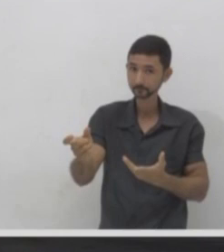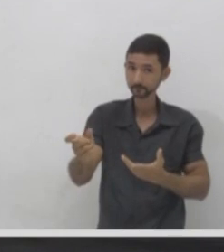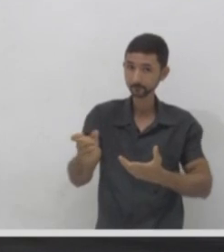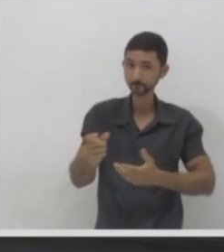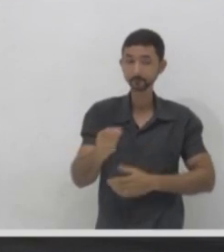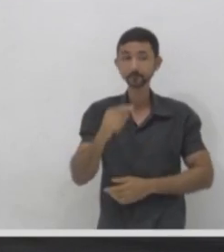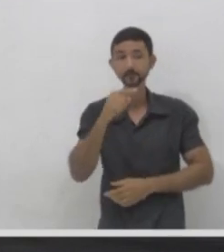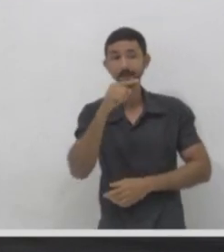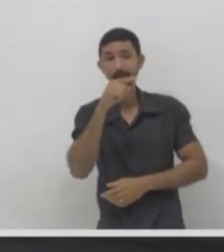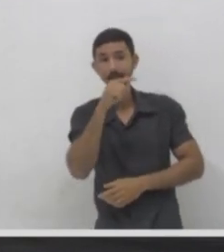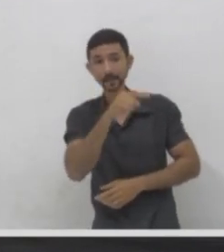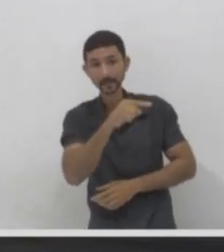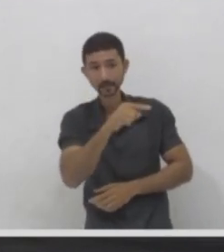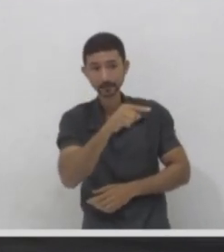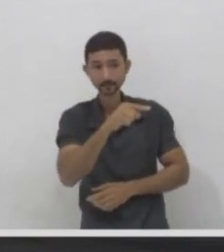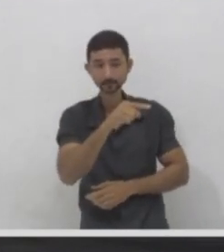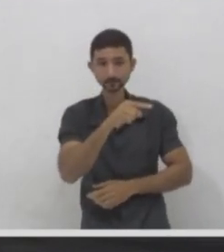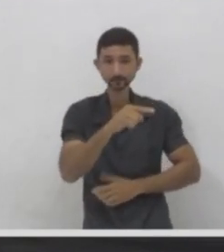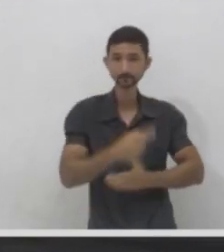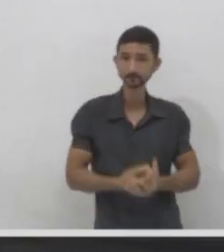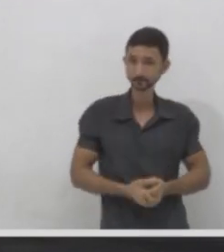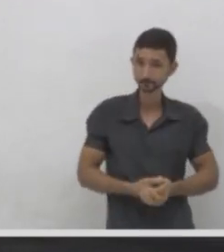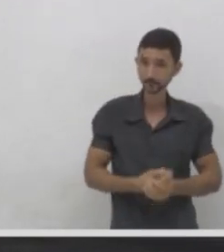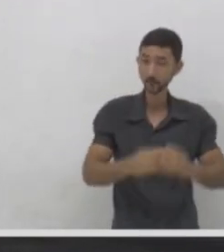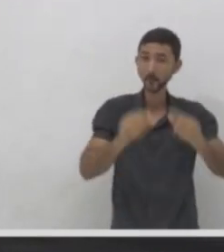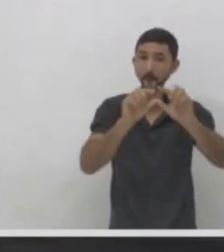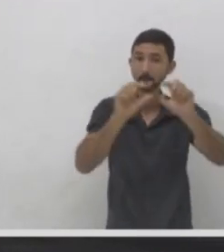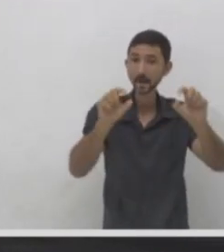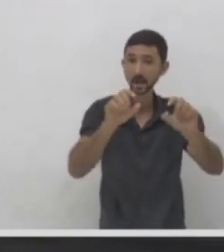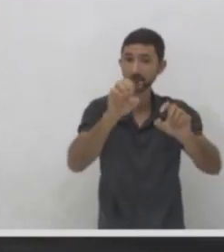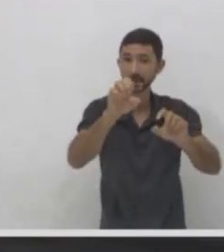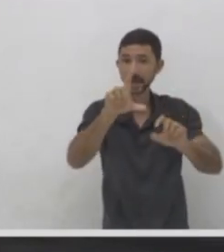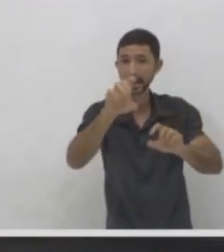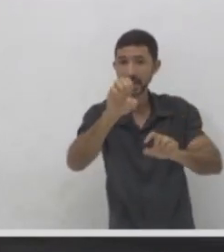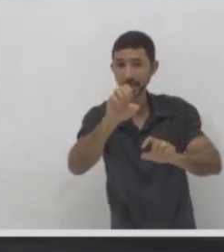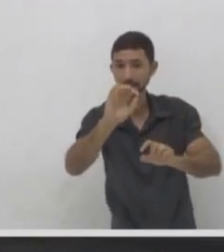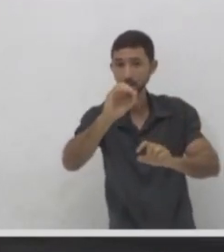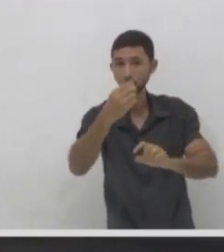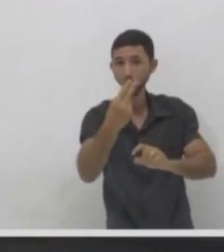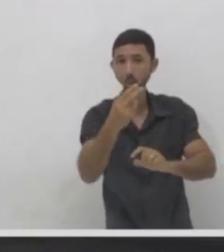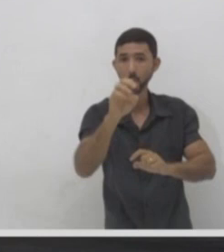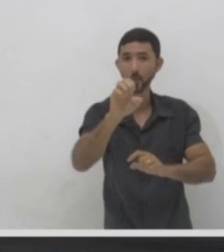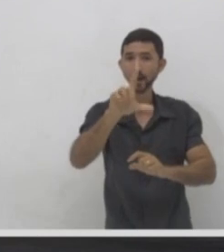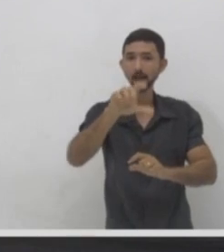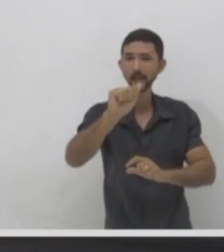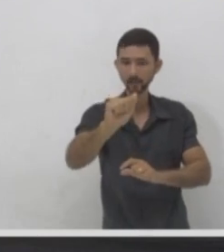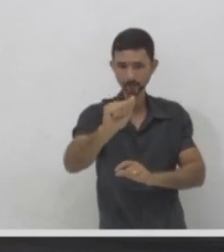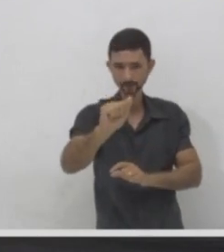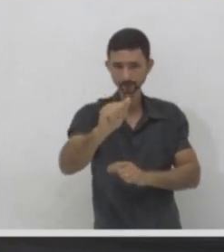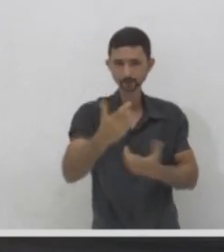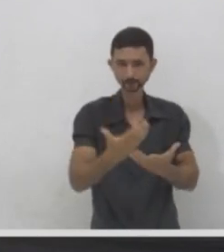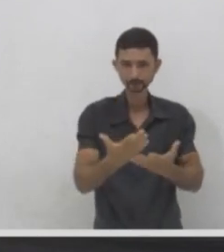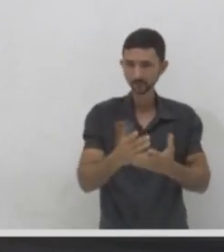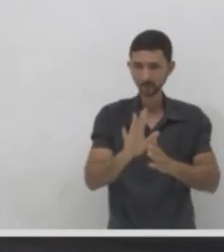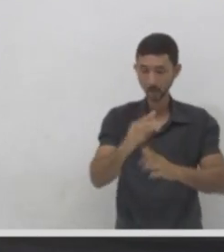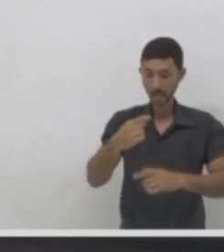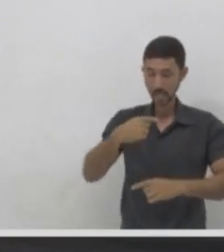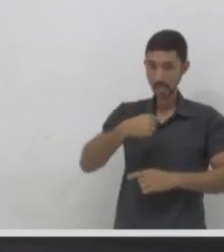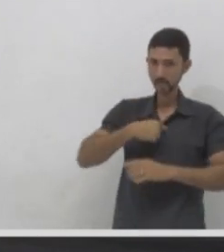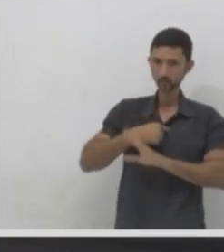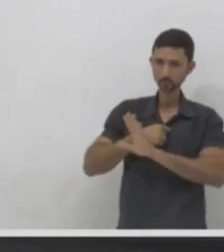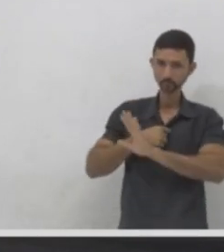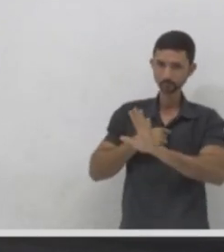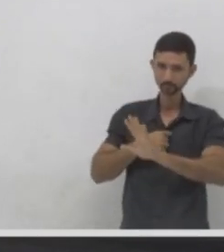ele ou ela. Veja, não é mais você, então você não vai mais usar o eu para se referir ao personagem, tudo